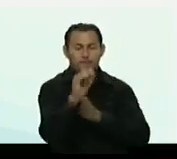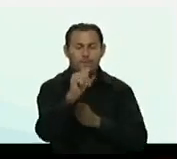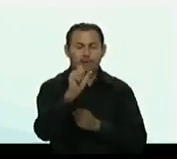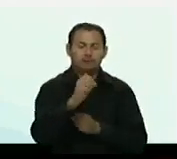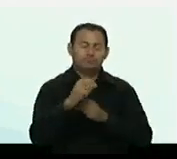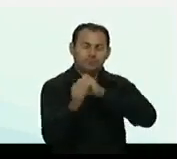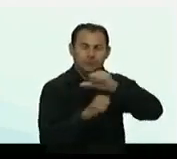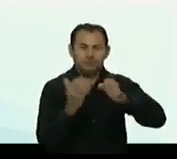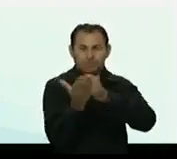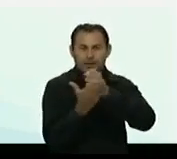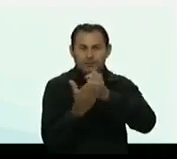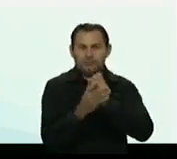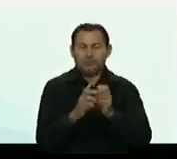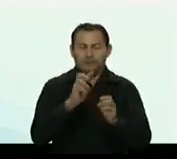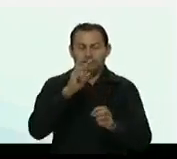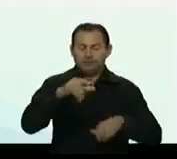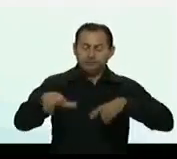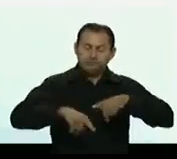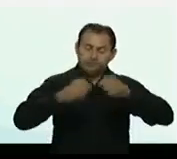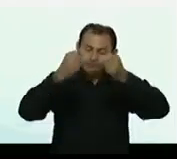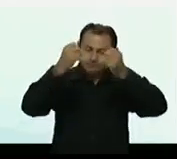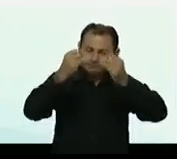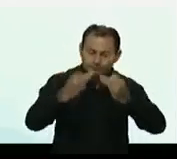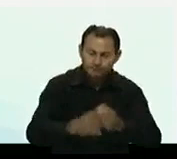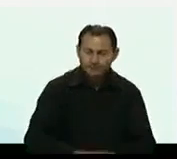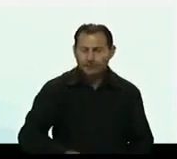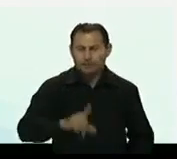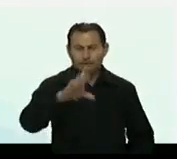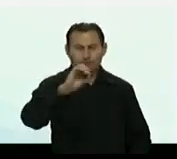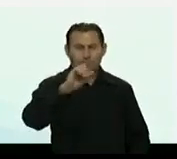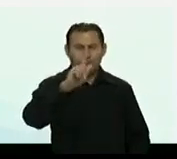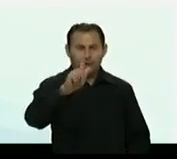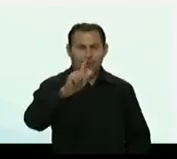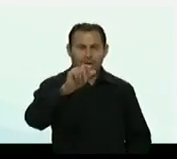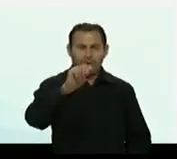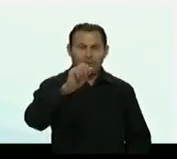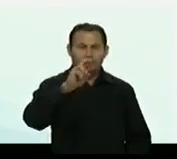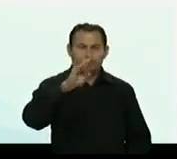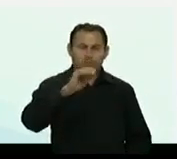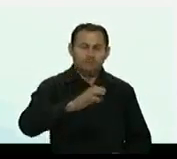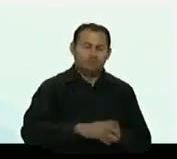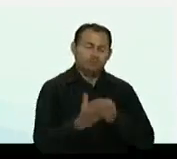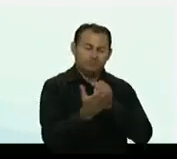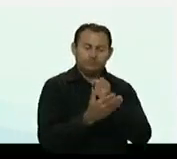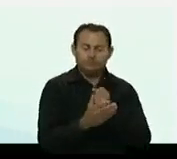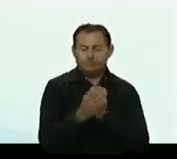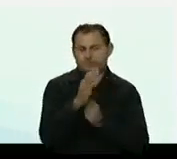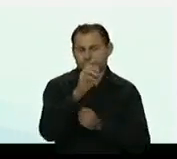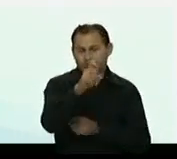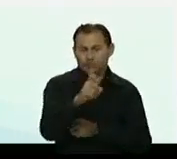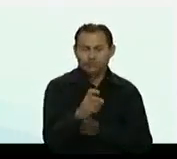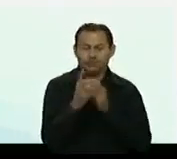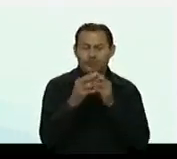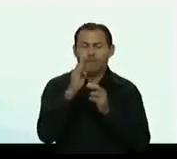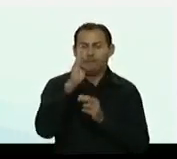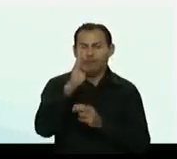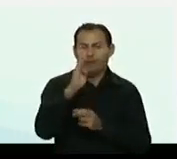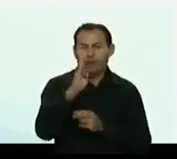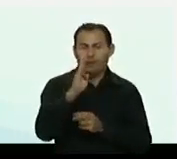A mudança de base, a gente vai trabalhar primeiro com o logaritmo de base A. O logaritmo de x na base A é igual a